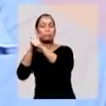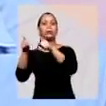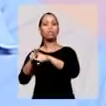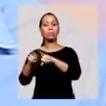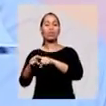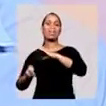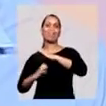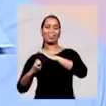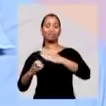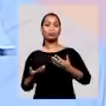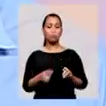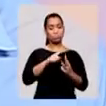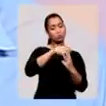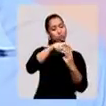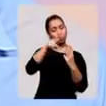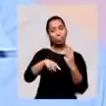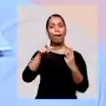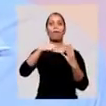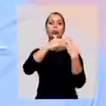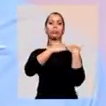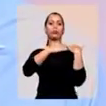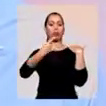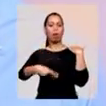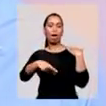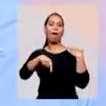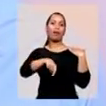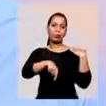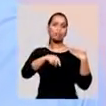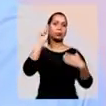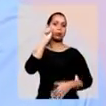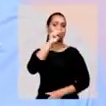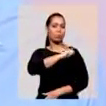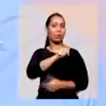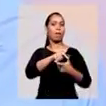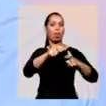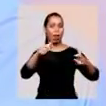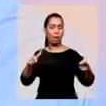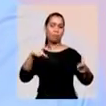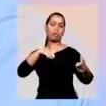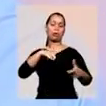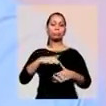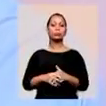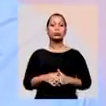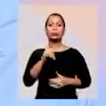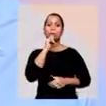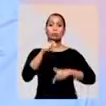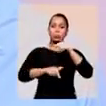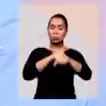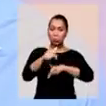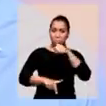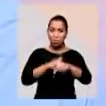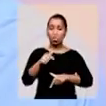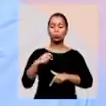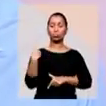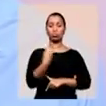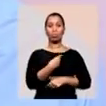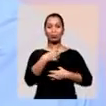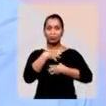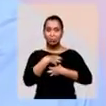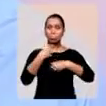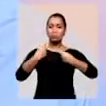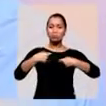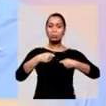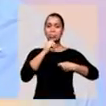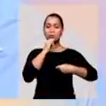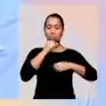e a área industrial. Então, as 3, elas são responsáveis por grande parte aí das ações. Então, os postos de trabalho, quando a gente sente